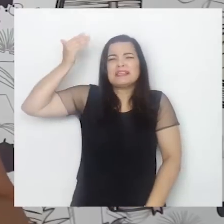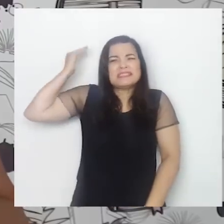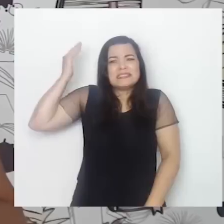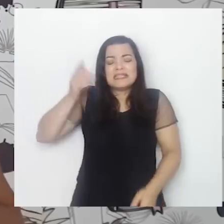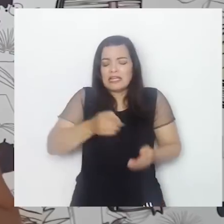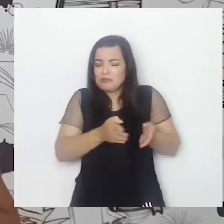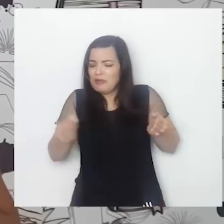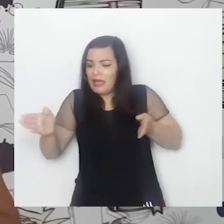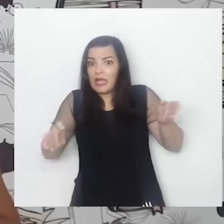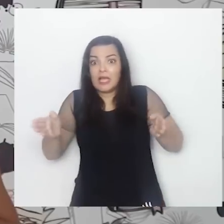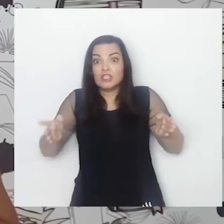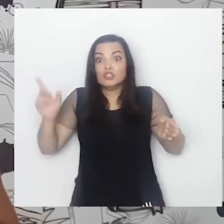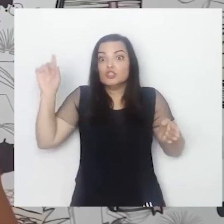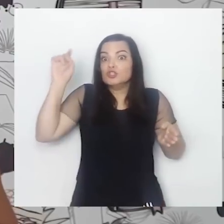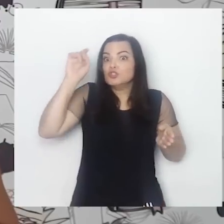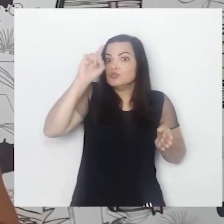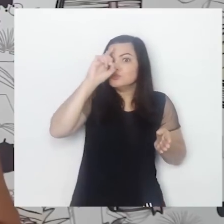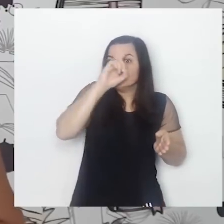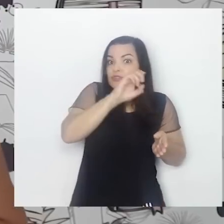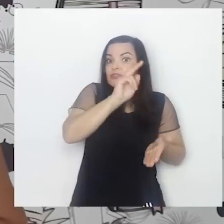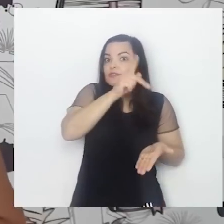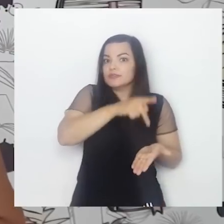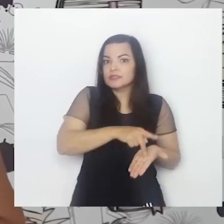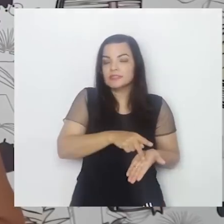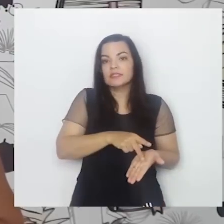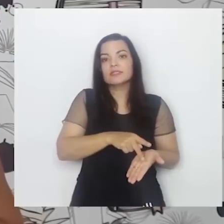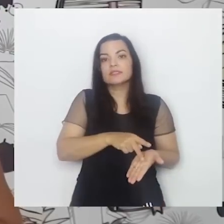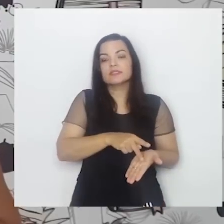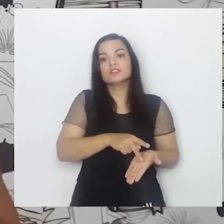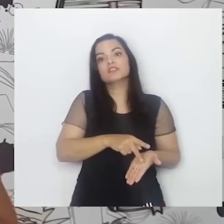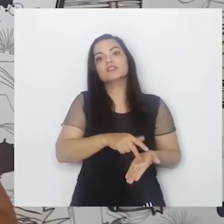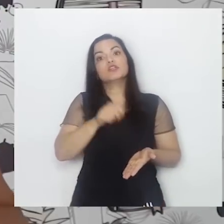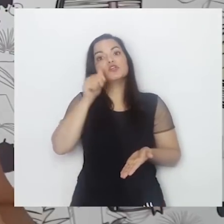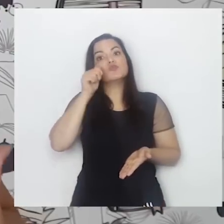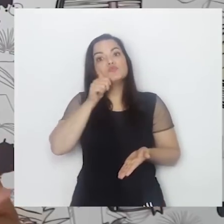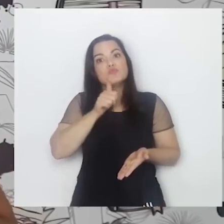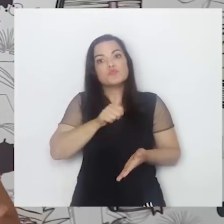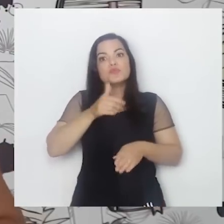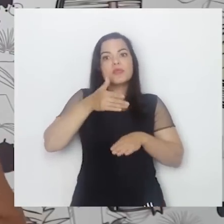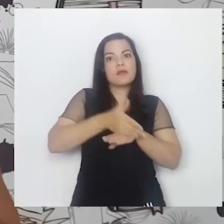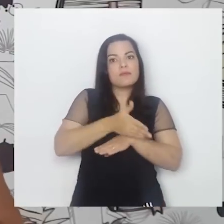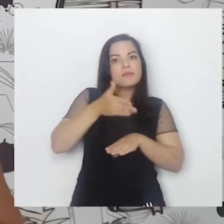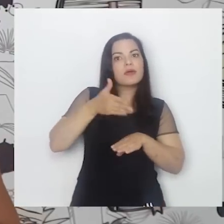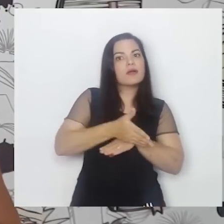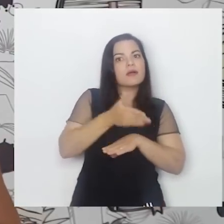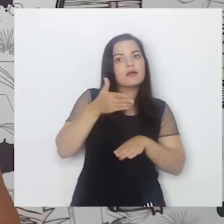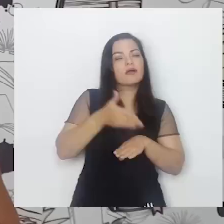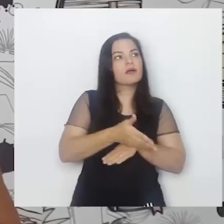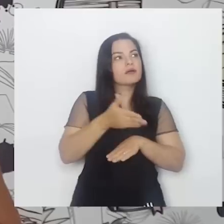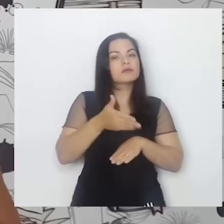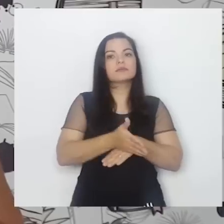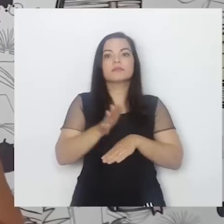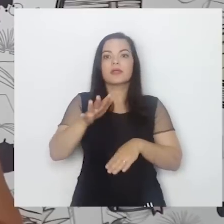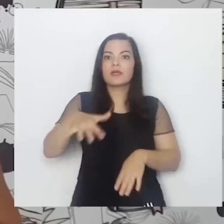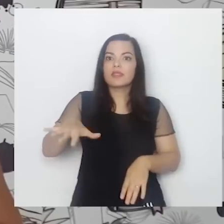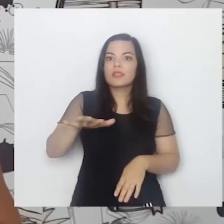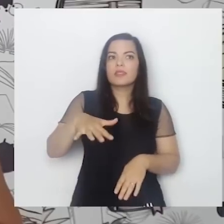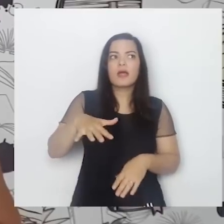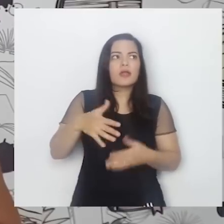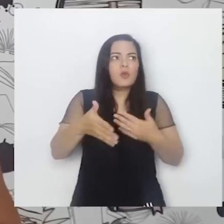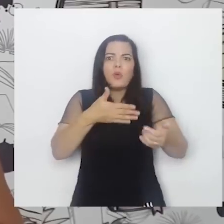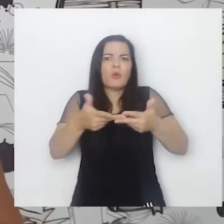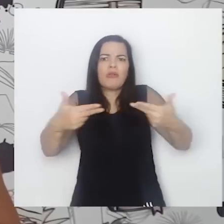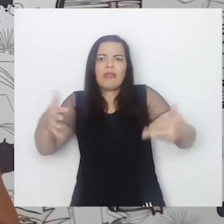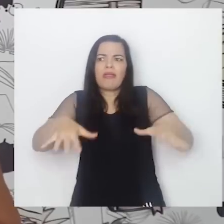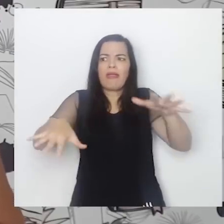era muito difícil termos a participação tão ativa assim das mulheres nas